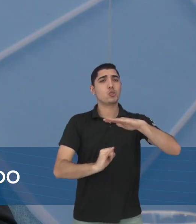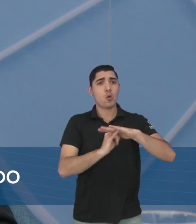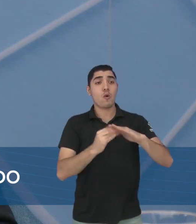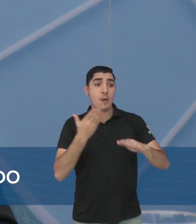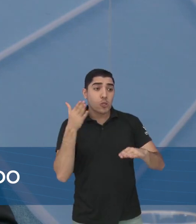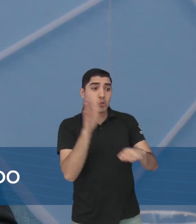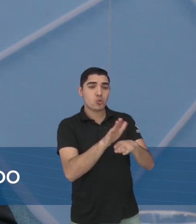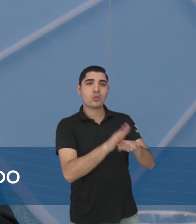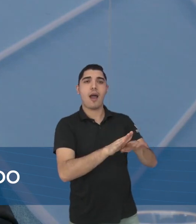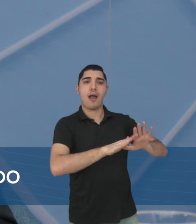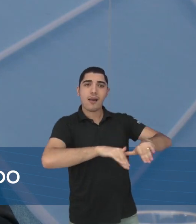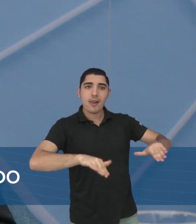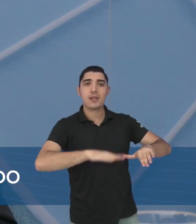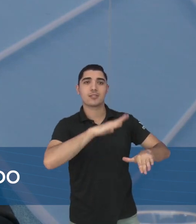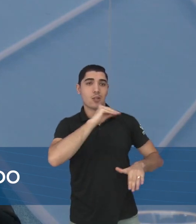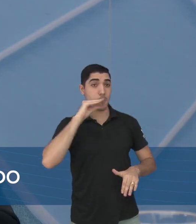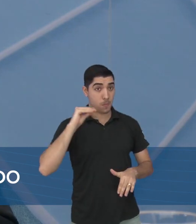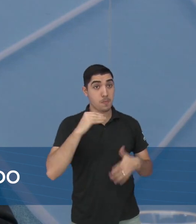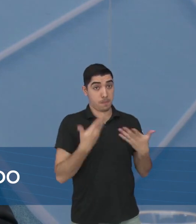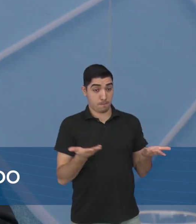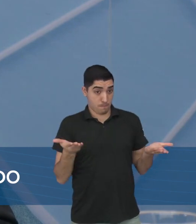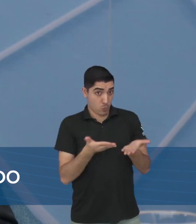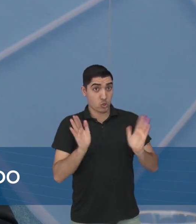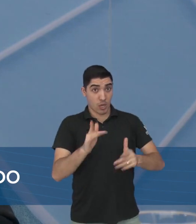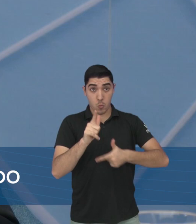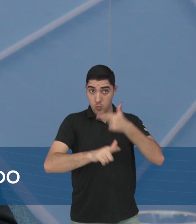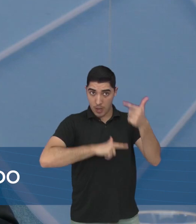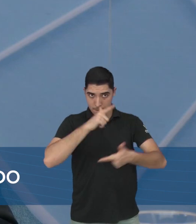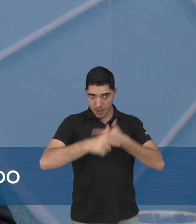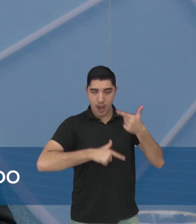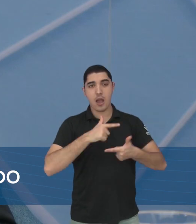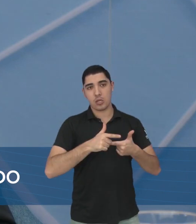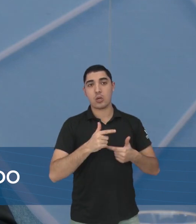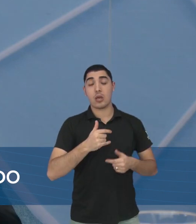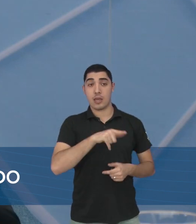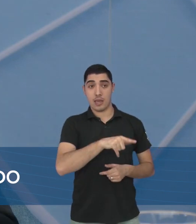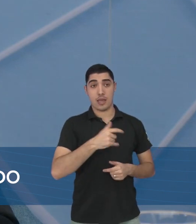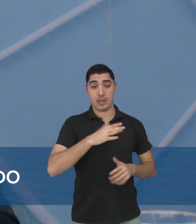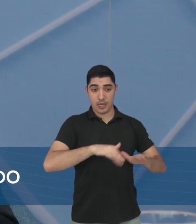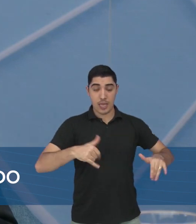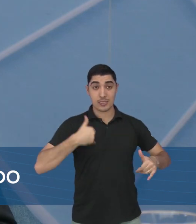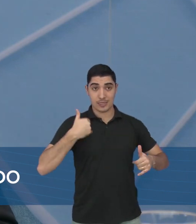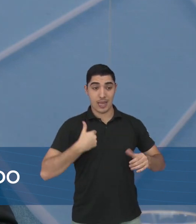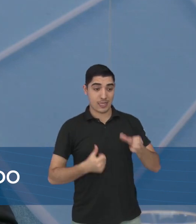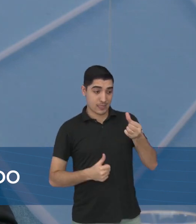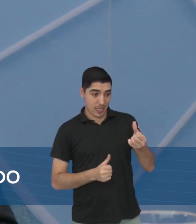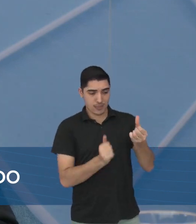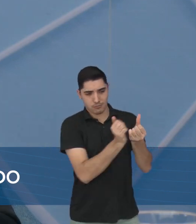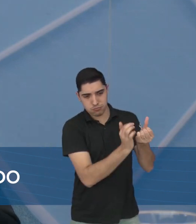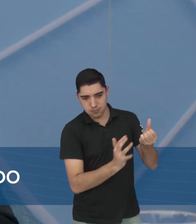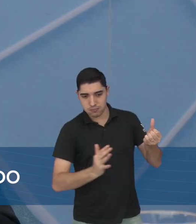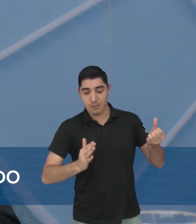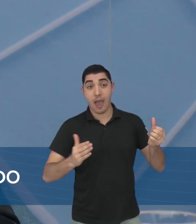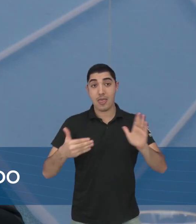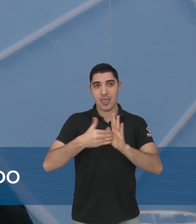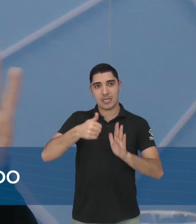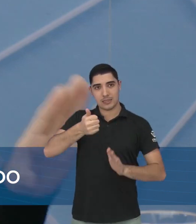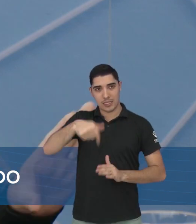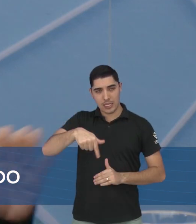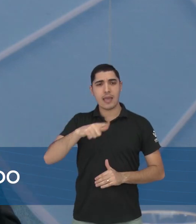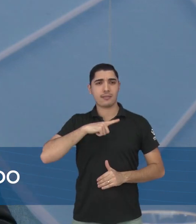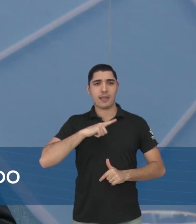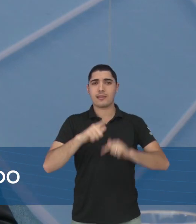criança e o adolescente. Então, a instituição hoje desenvolve um trabalho, né, com crianças e adolescentes de 6 a 17 anos. Temos trabalho na área